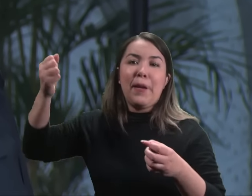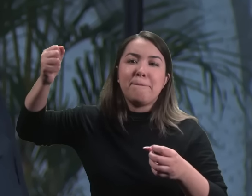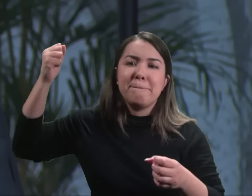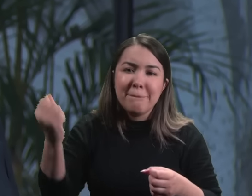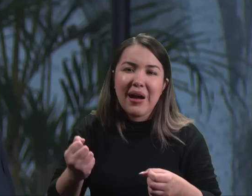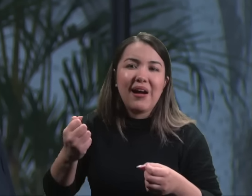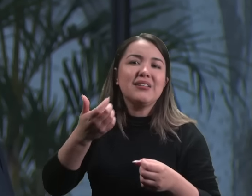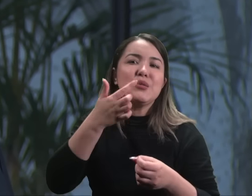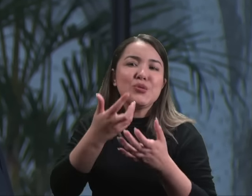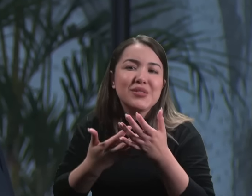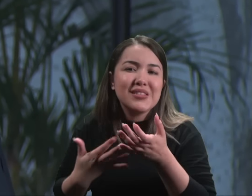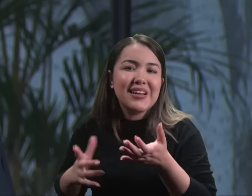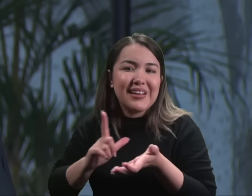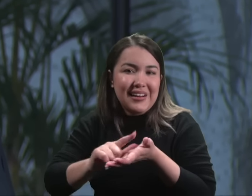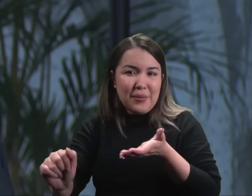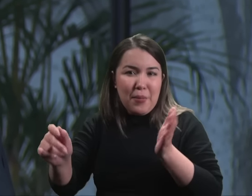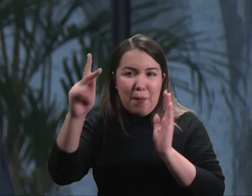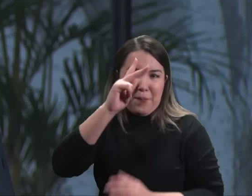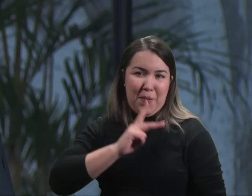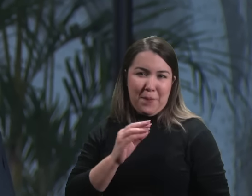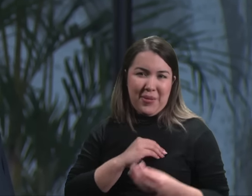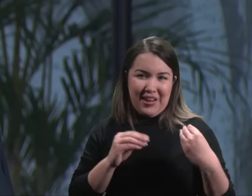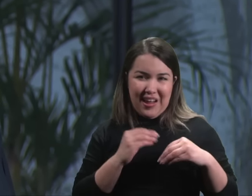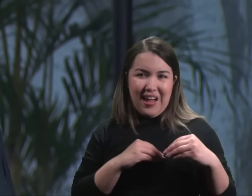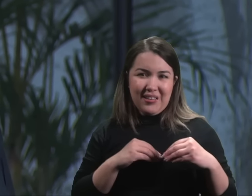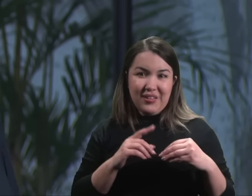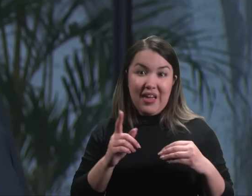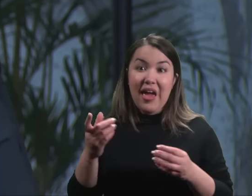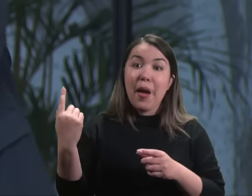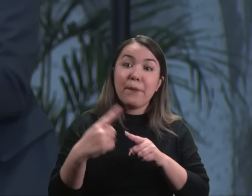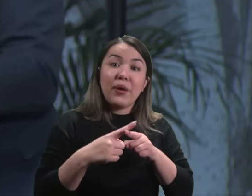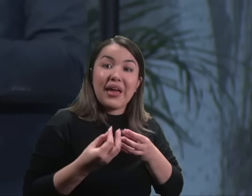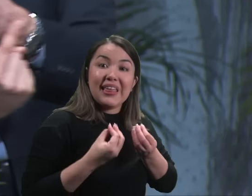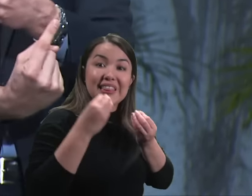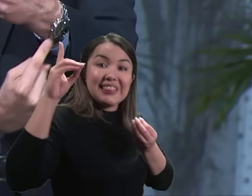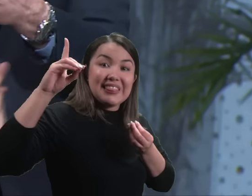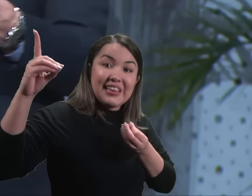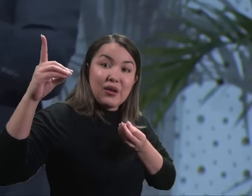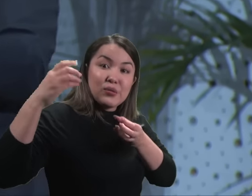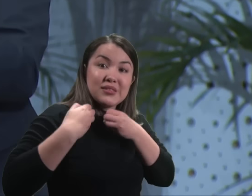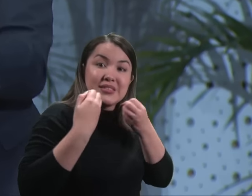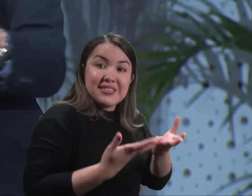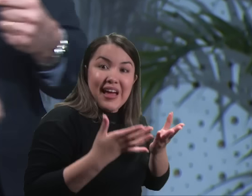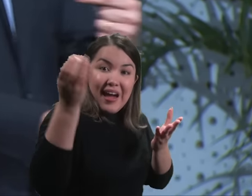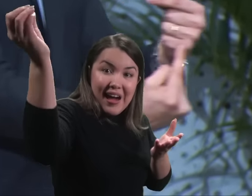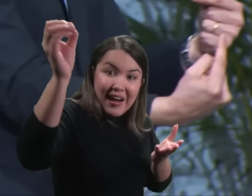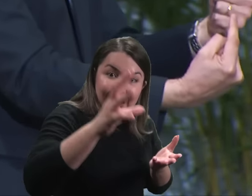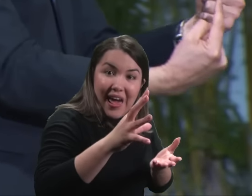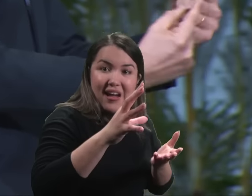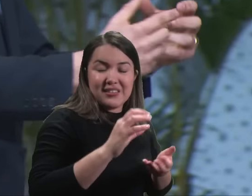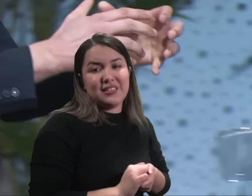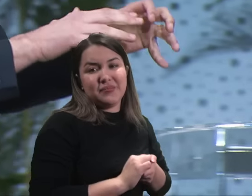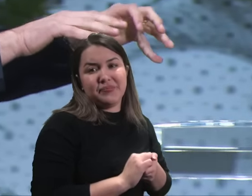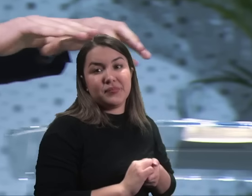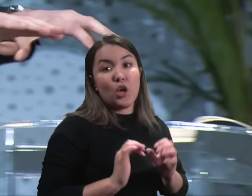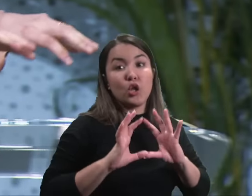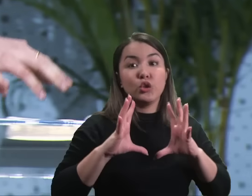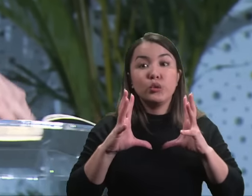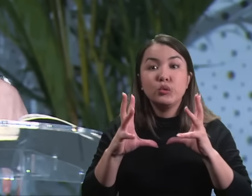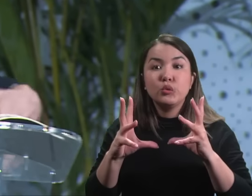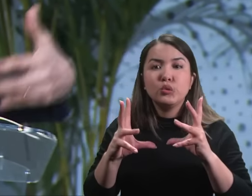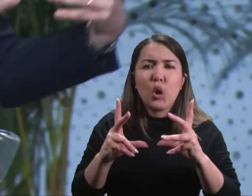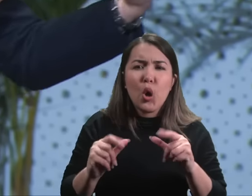graça ali revelada estão entendendo isso e todos os rituais do Santuário estavam